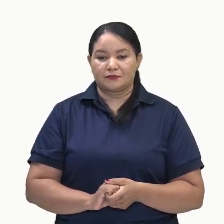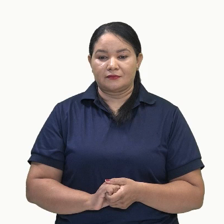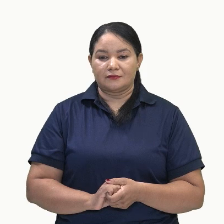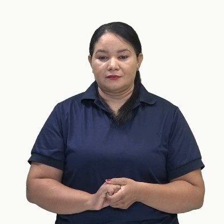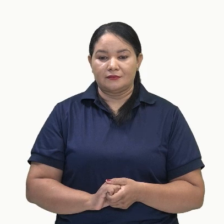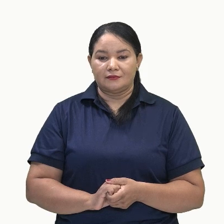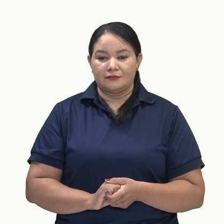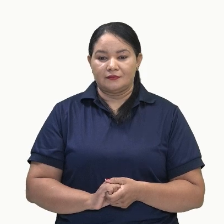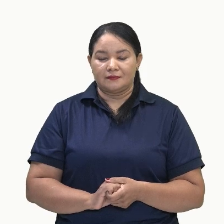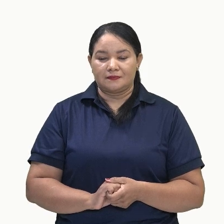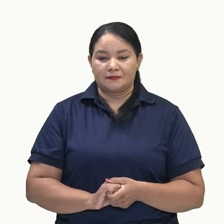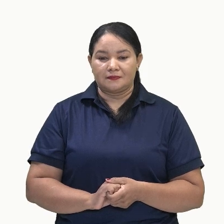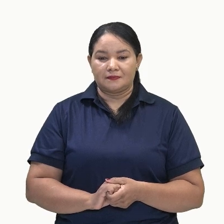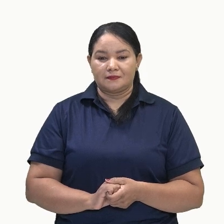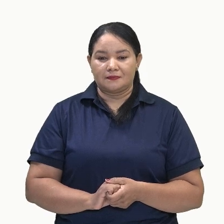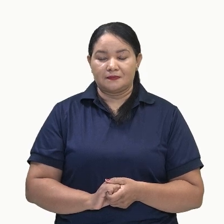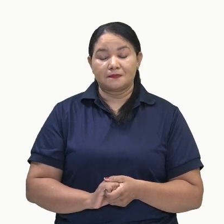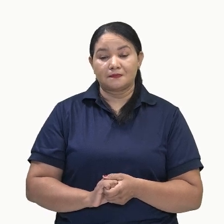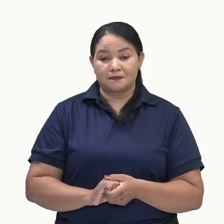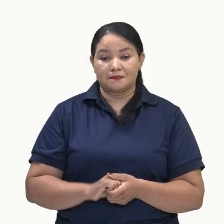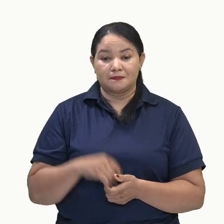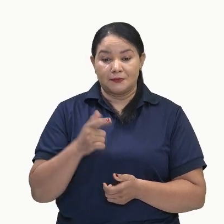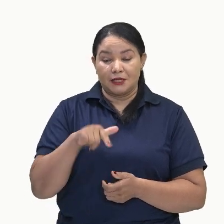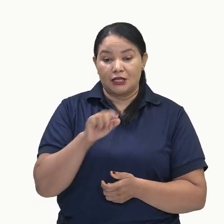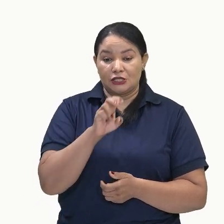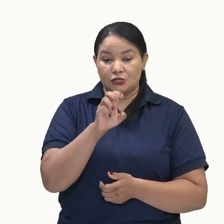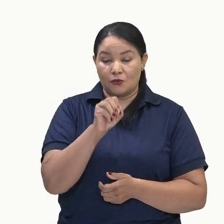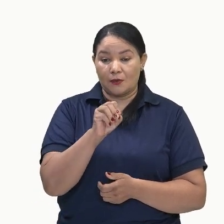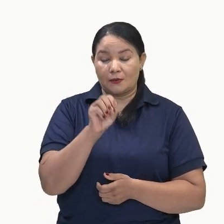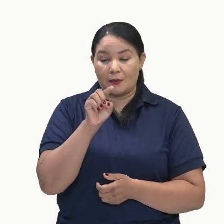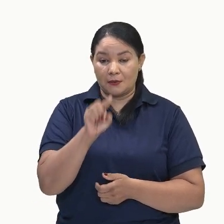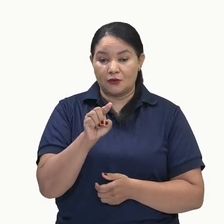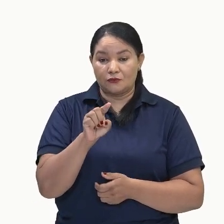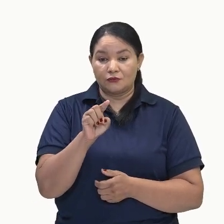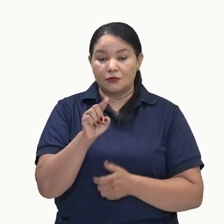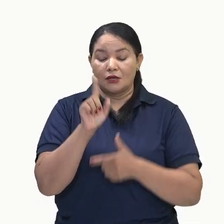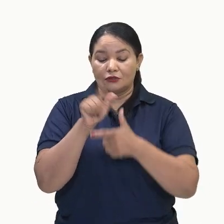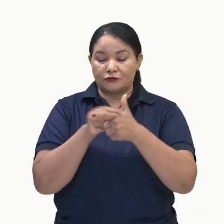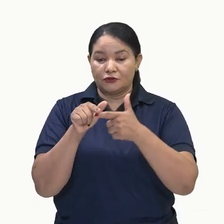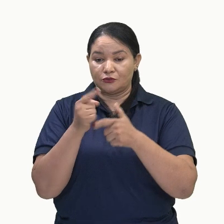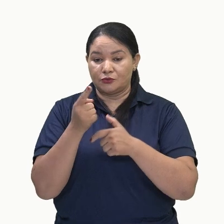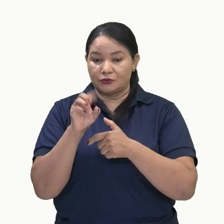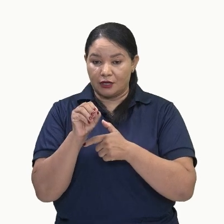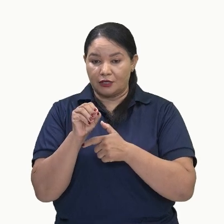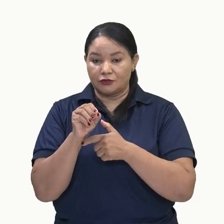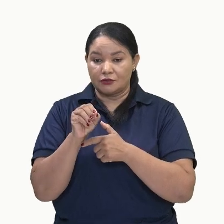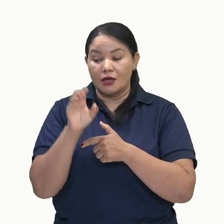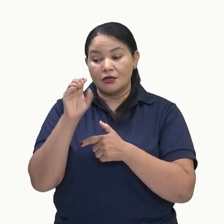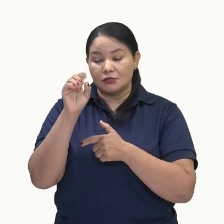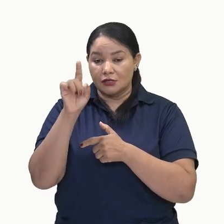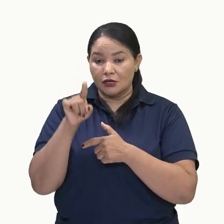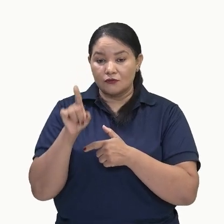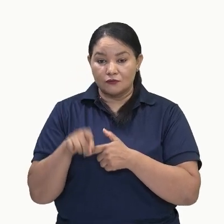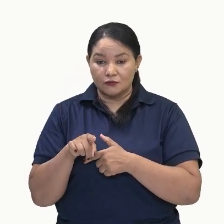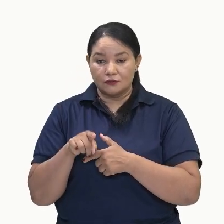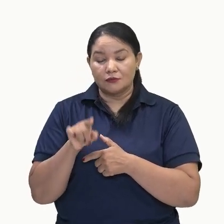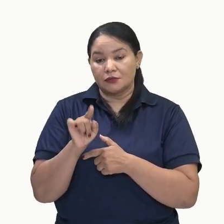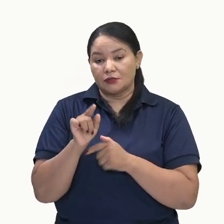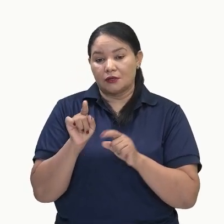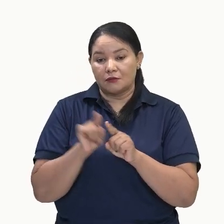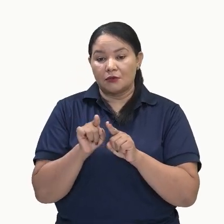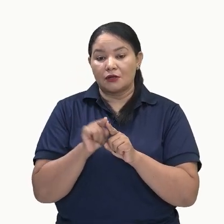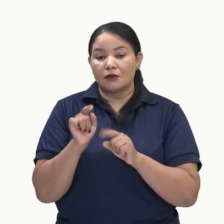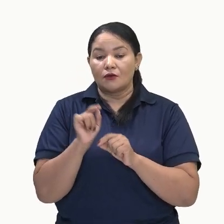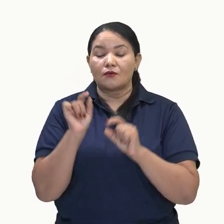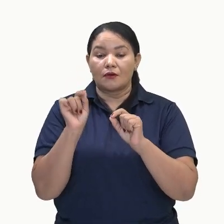50 mil dividido por 10. Ó. Corta o zero de cima com o de baixo, sobrou 5 mil. Quer dizer que 10%